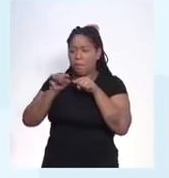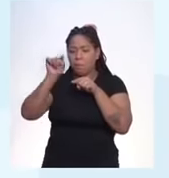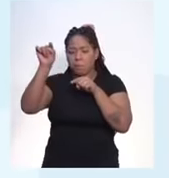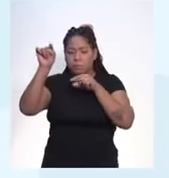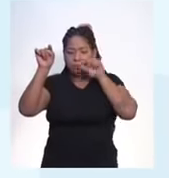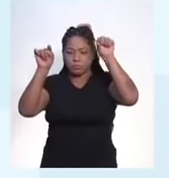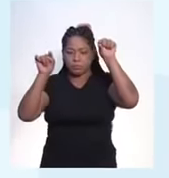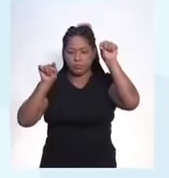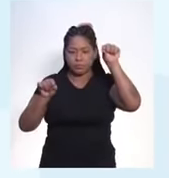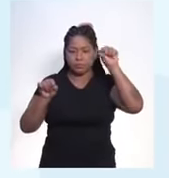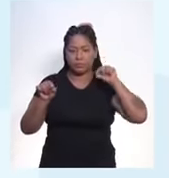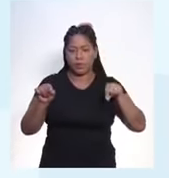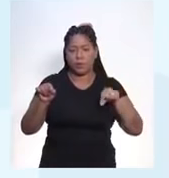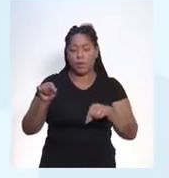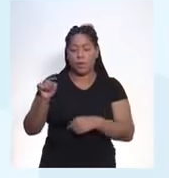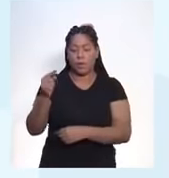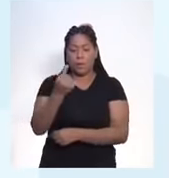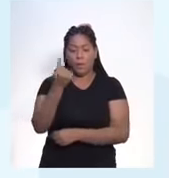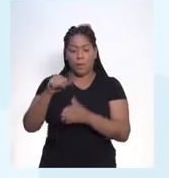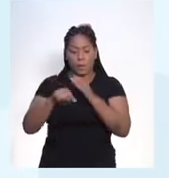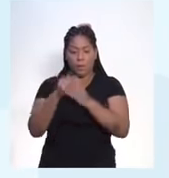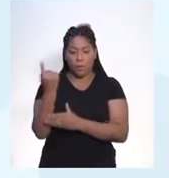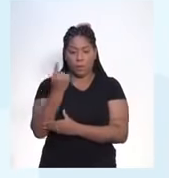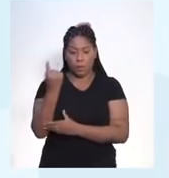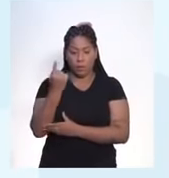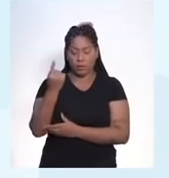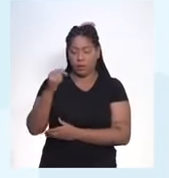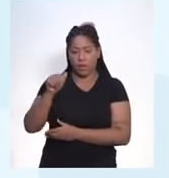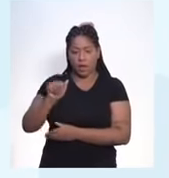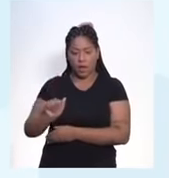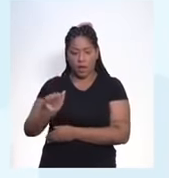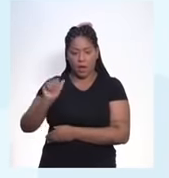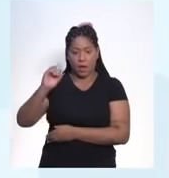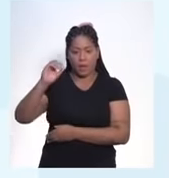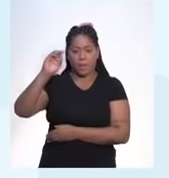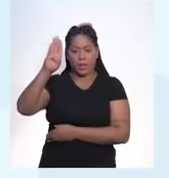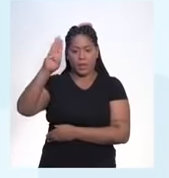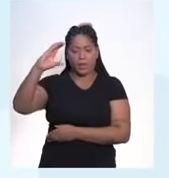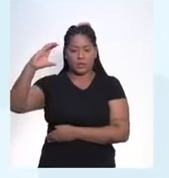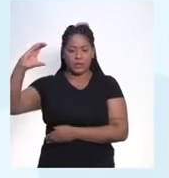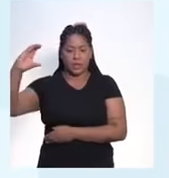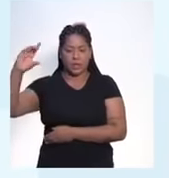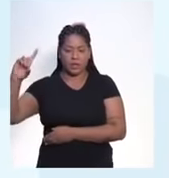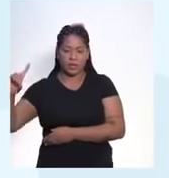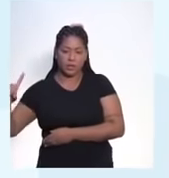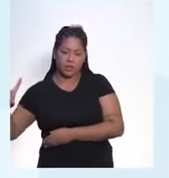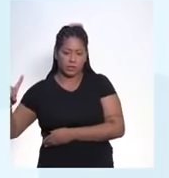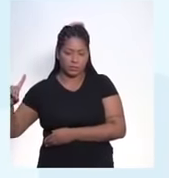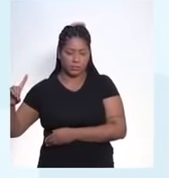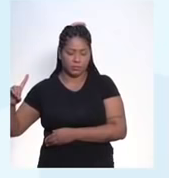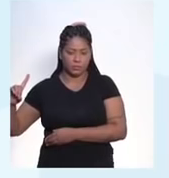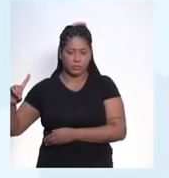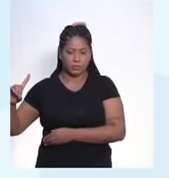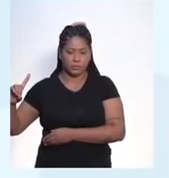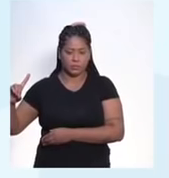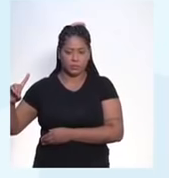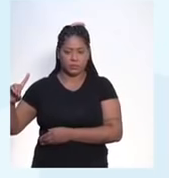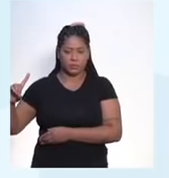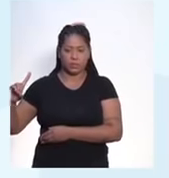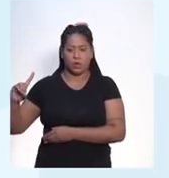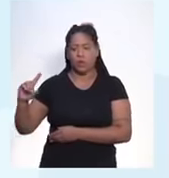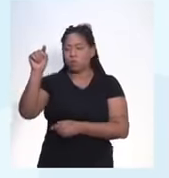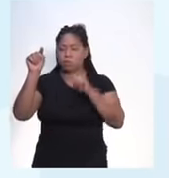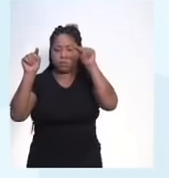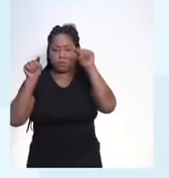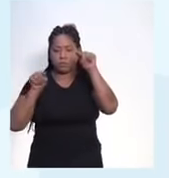meu primeiro né eu tenho aqui os pontos A B e C E eles transformados eu tô colocando uma uma